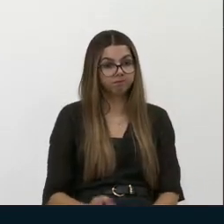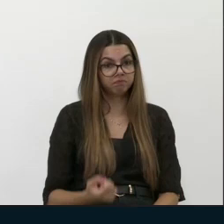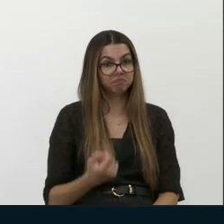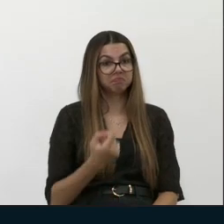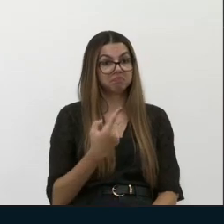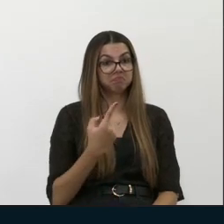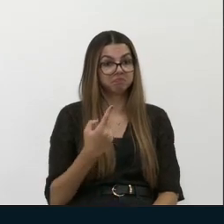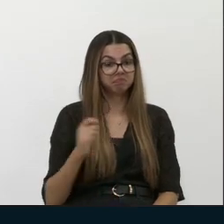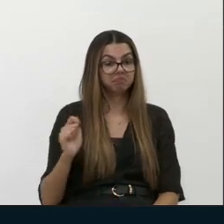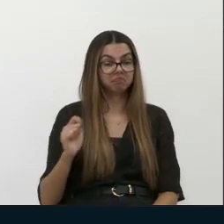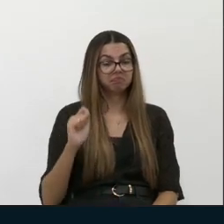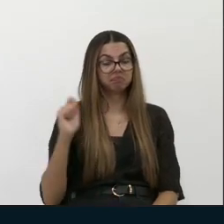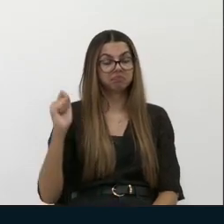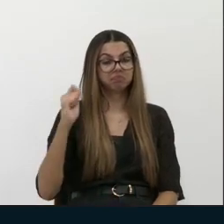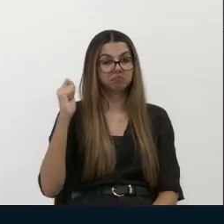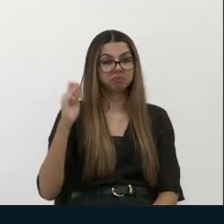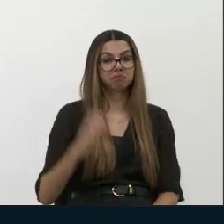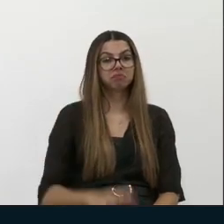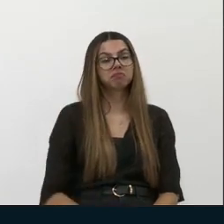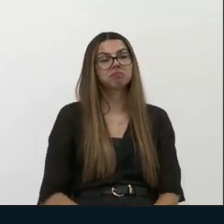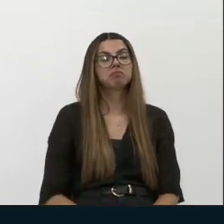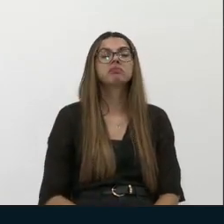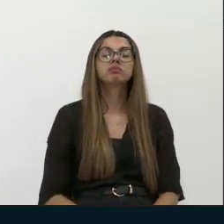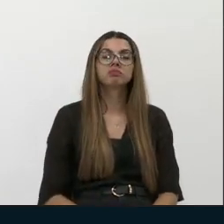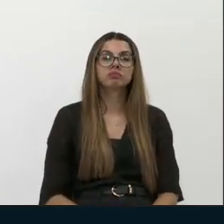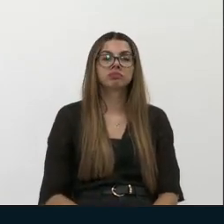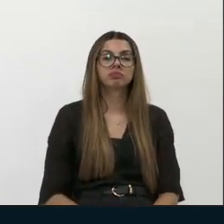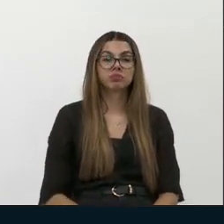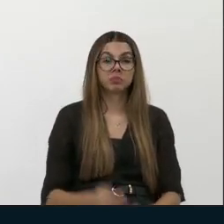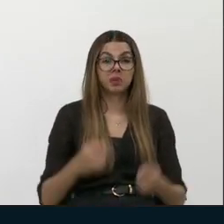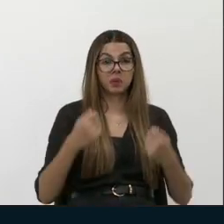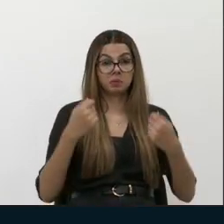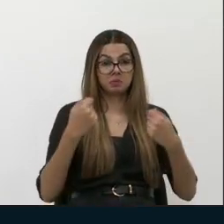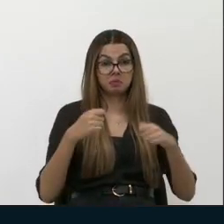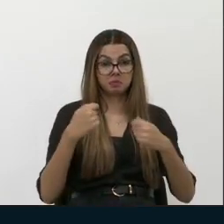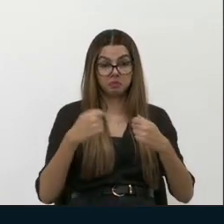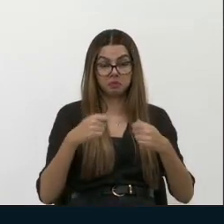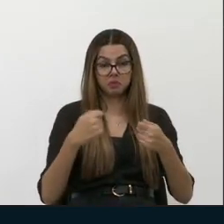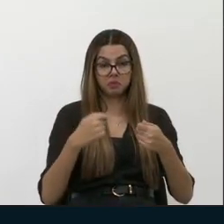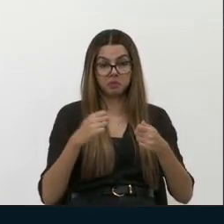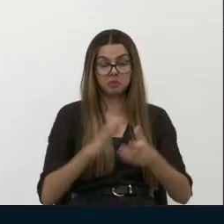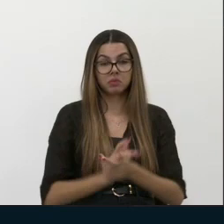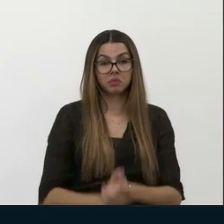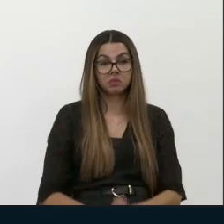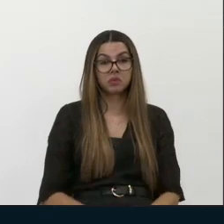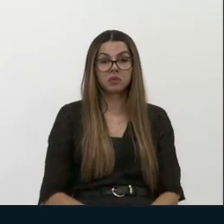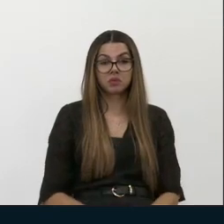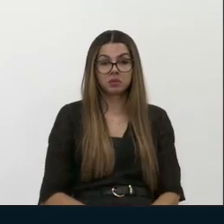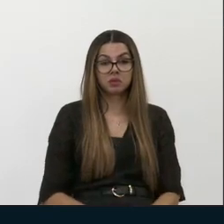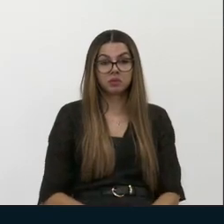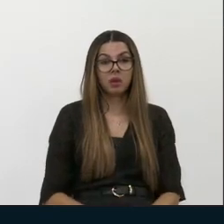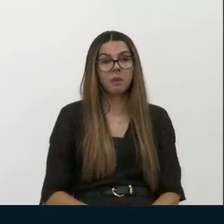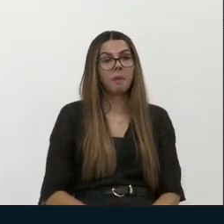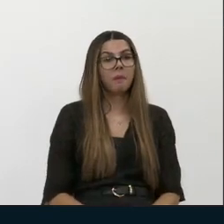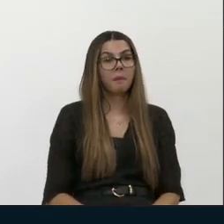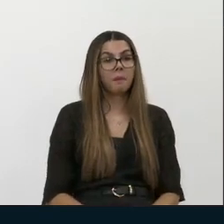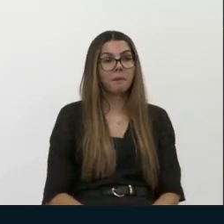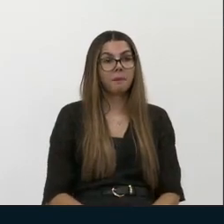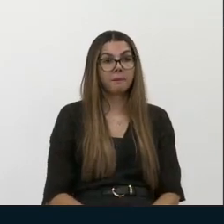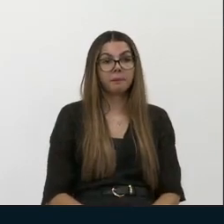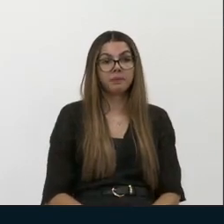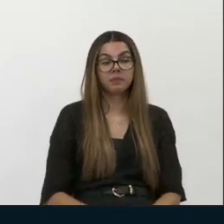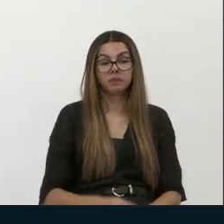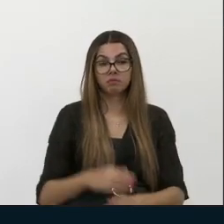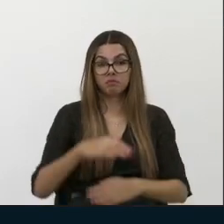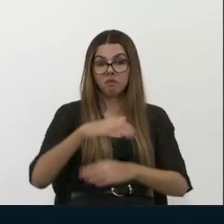Uma aberração, porque aquela obra, na minha concepção, ela deveria existir para desafogar o